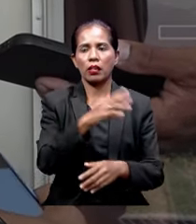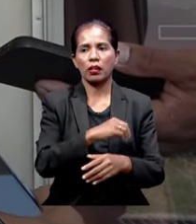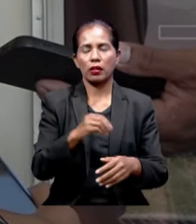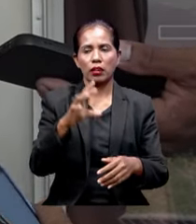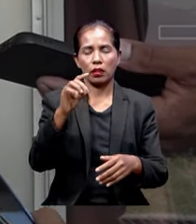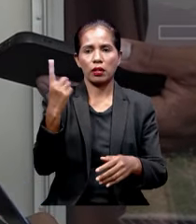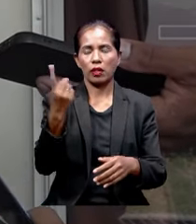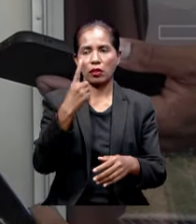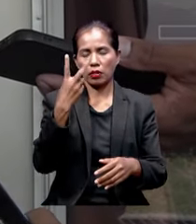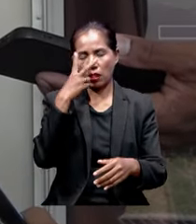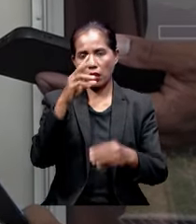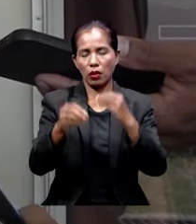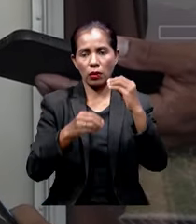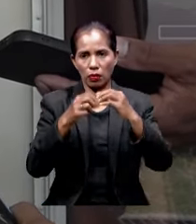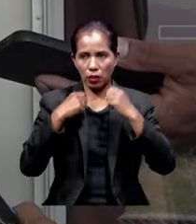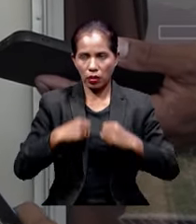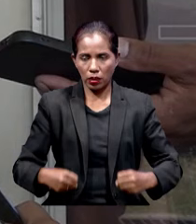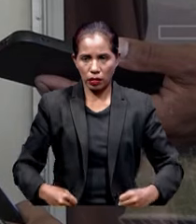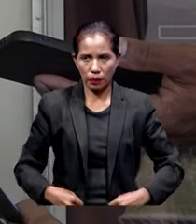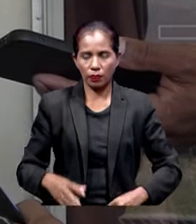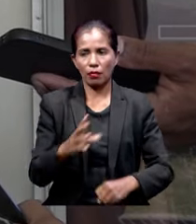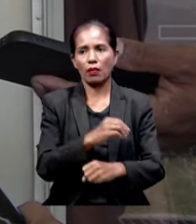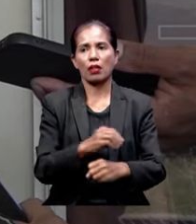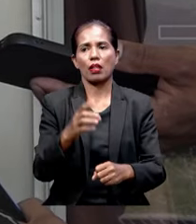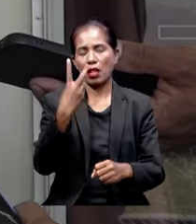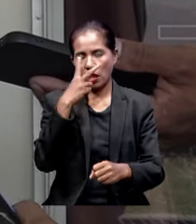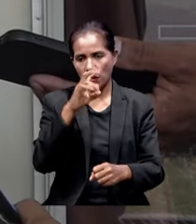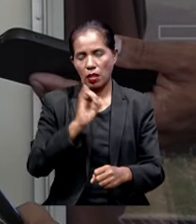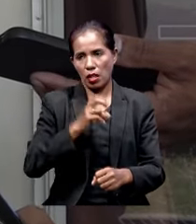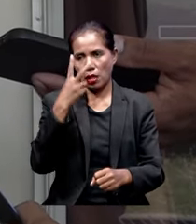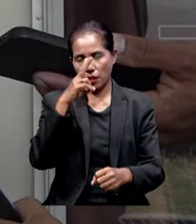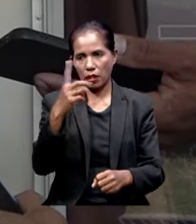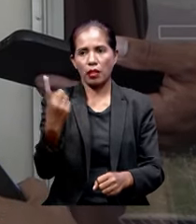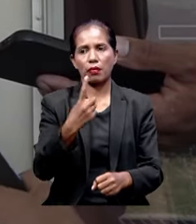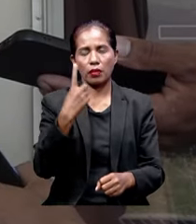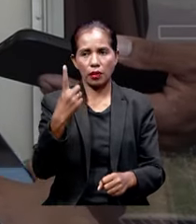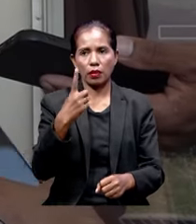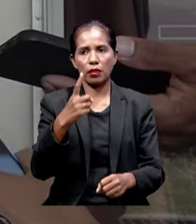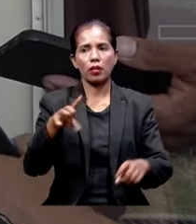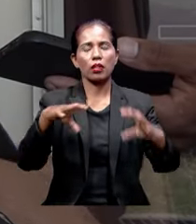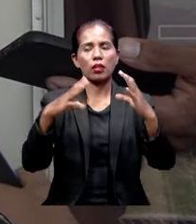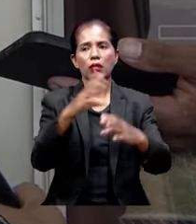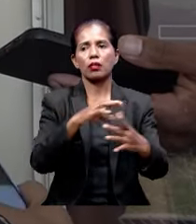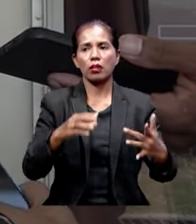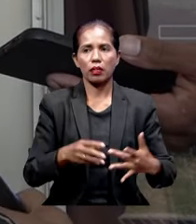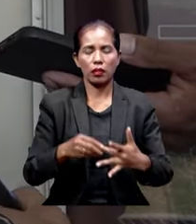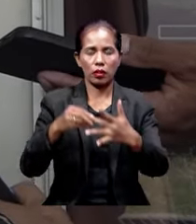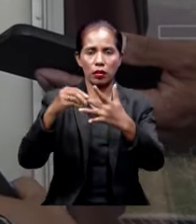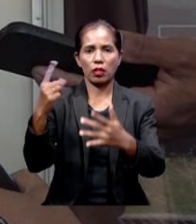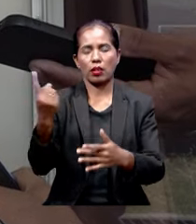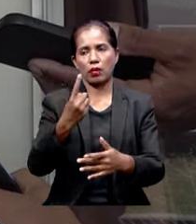mos na fatin trata assunto saúde e a sexta legislatura mos na fatin iha comissões especializadas